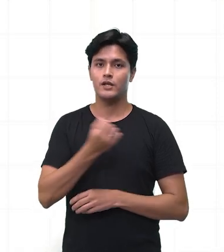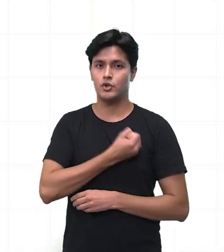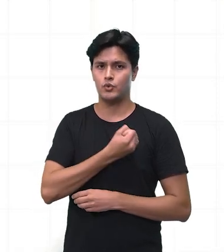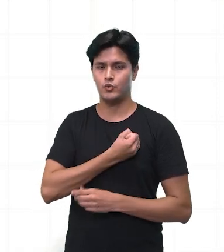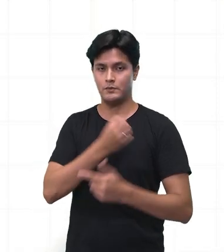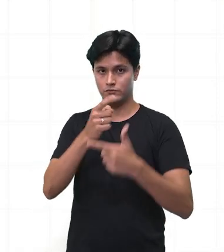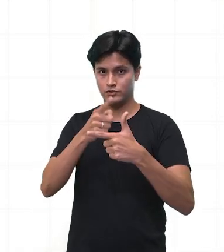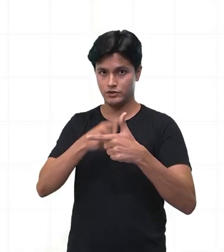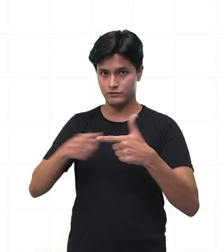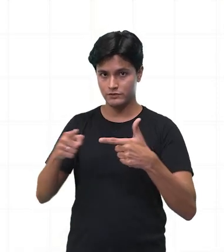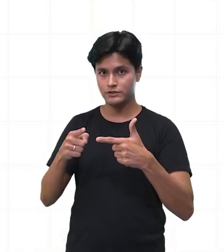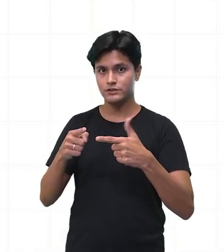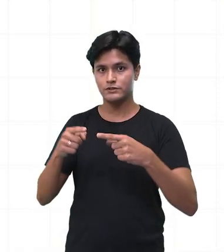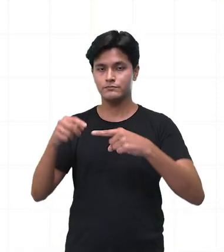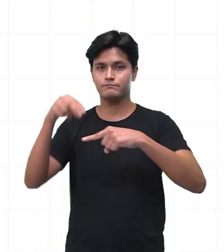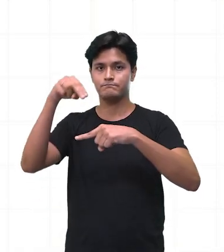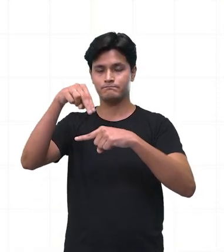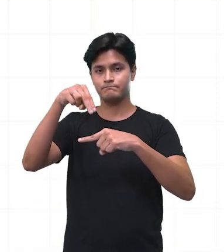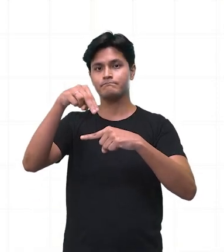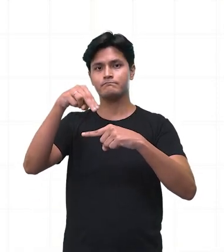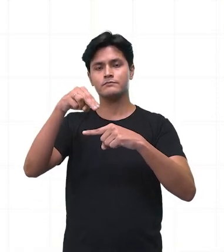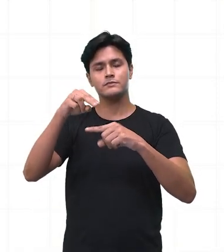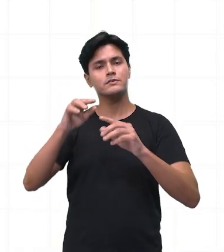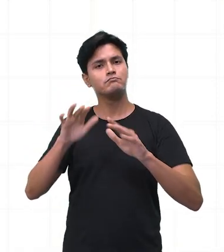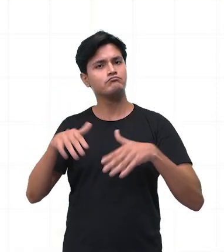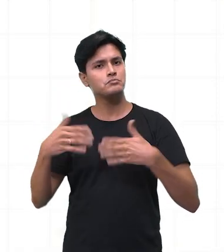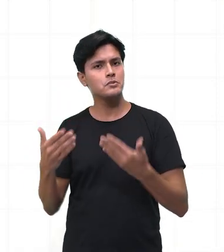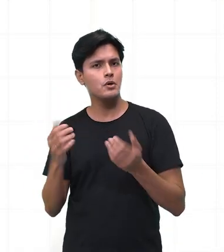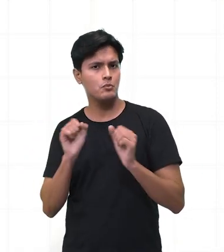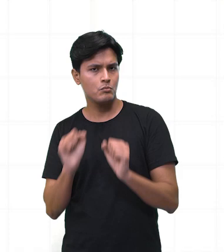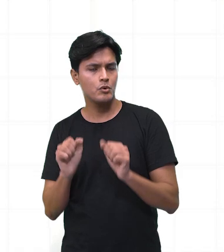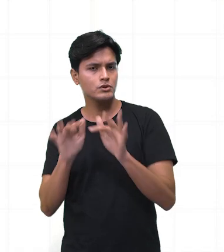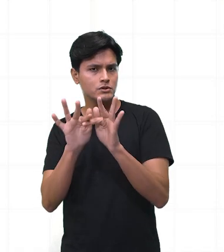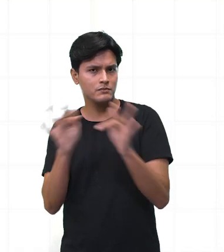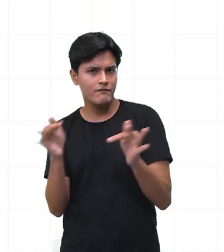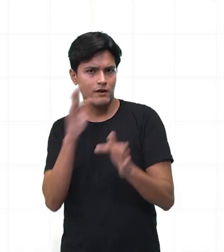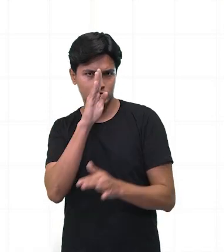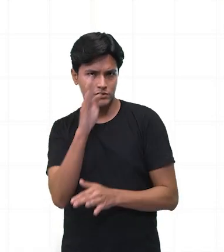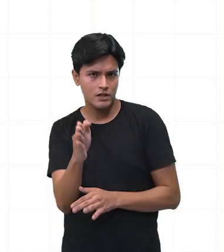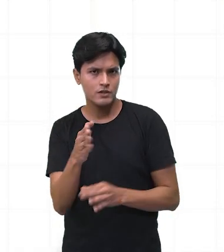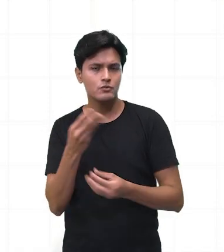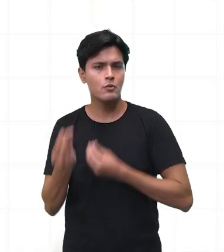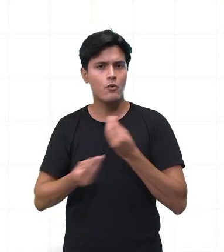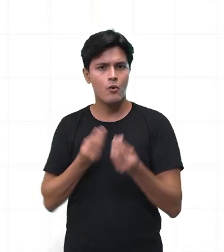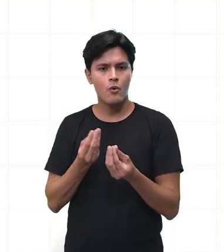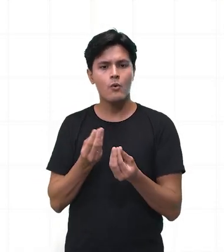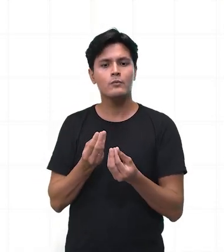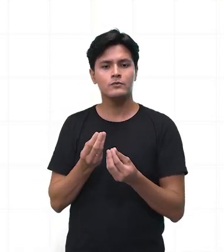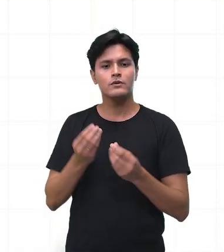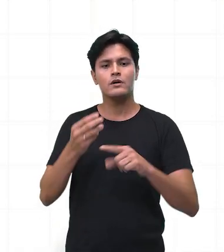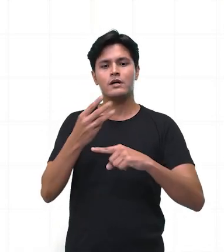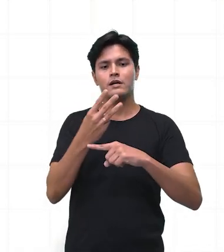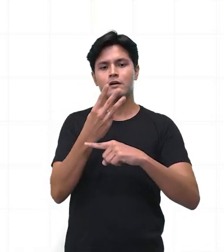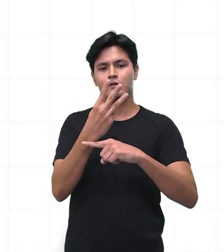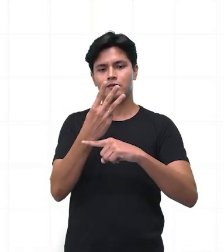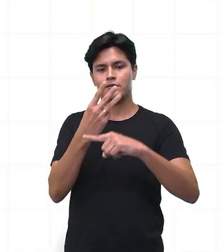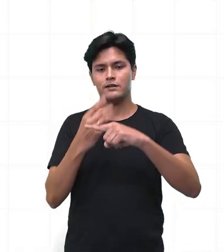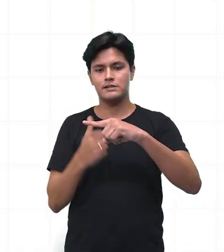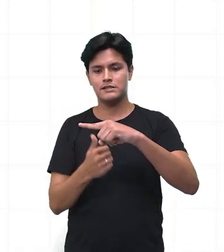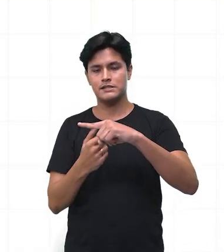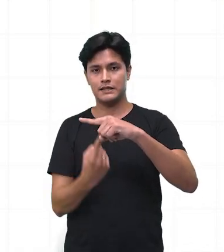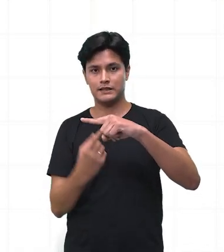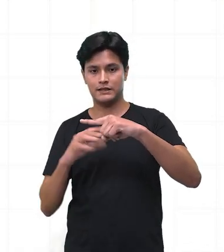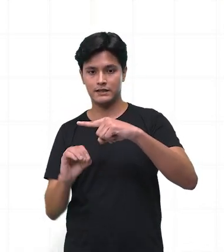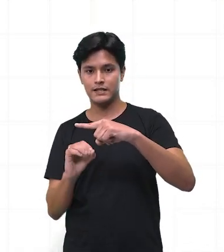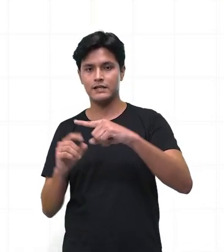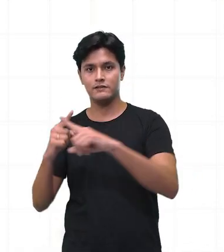o numerador. Então, eu posso simplificar direto aqui, ó, o 90 com 10, certo? 90 dividido por 10